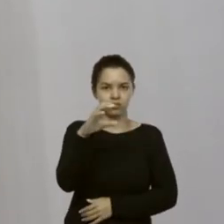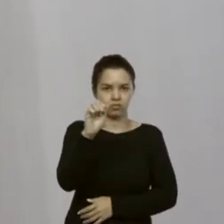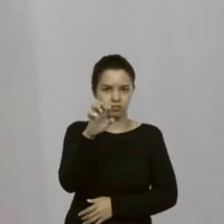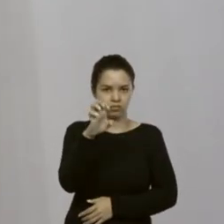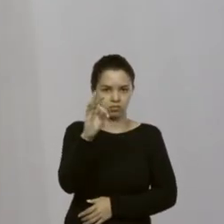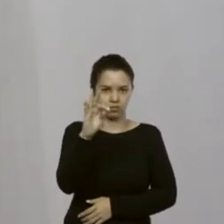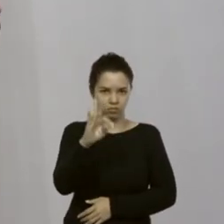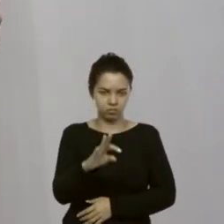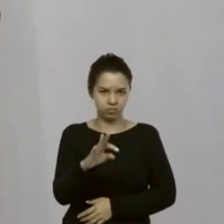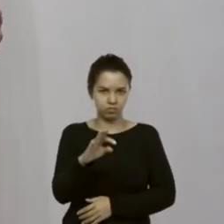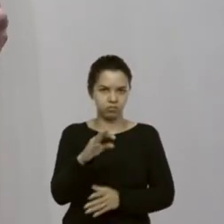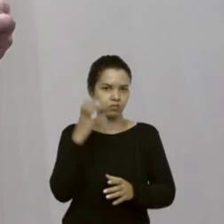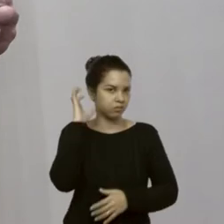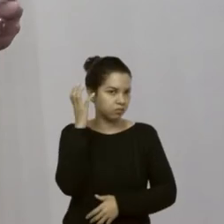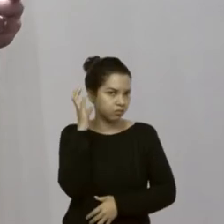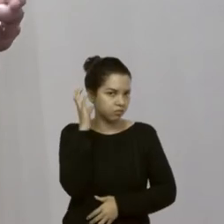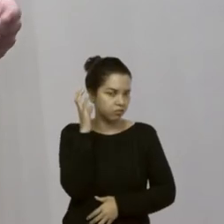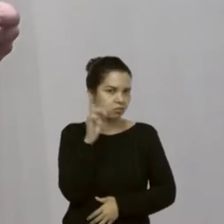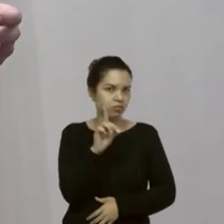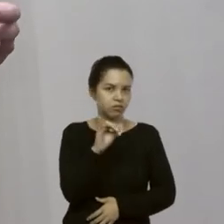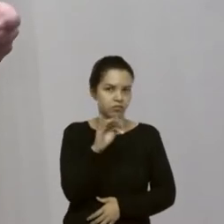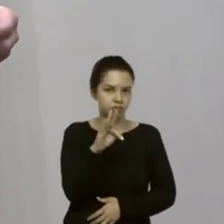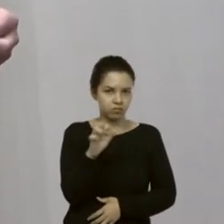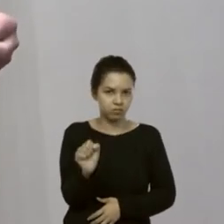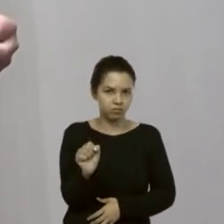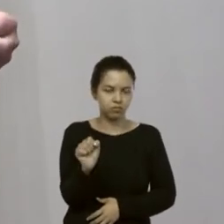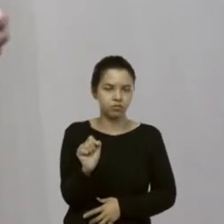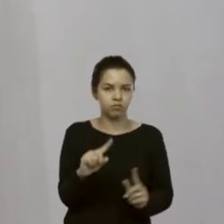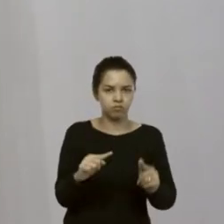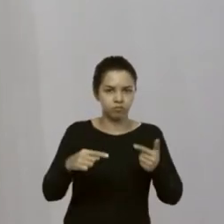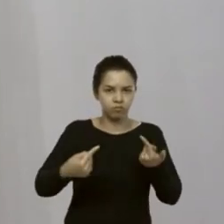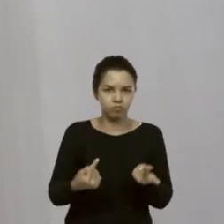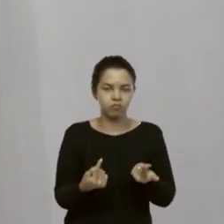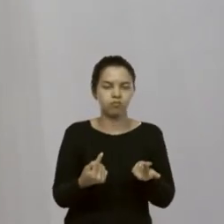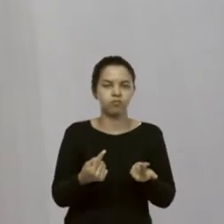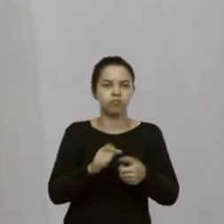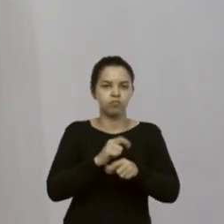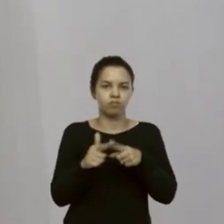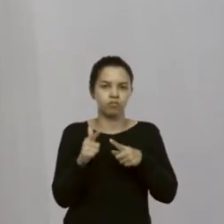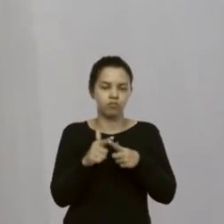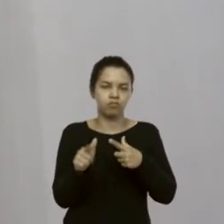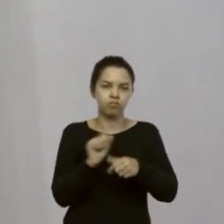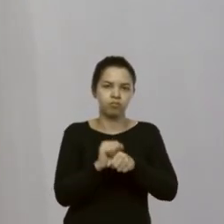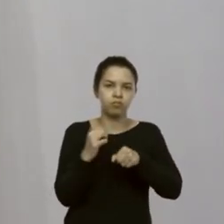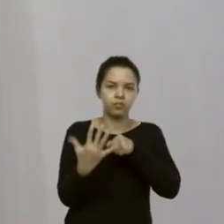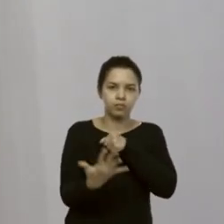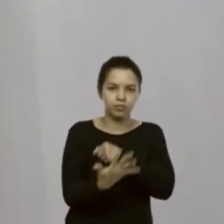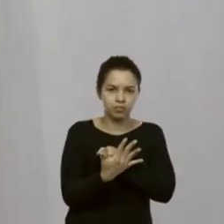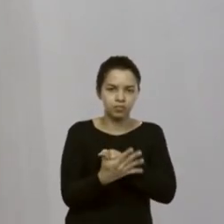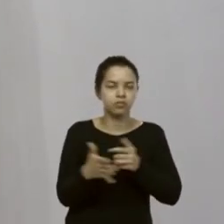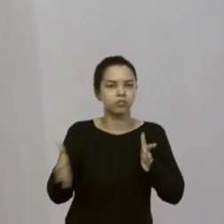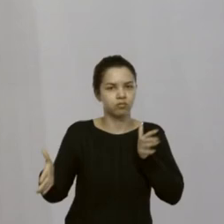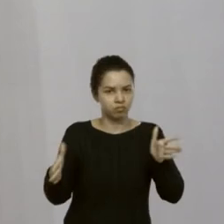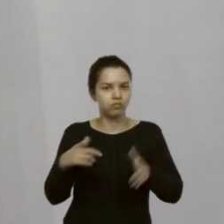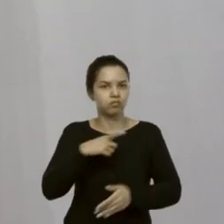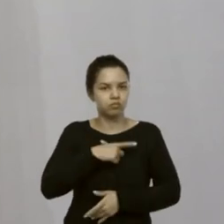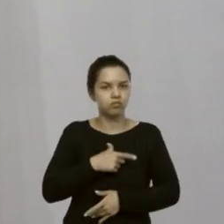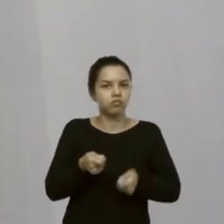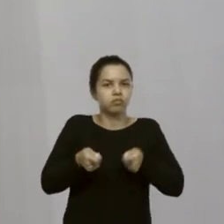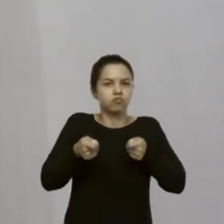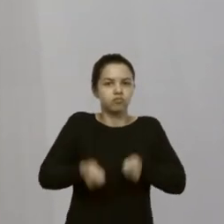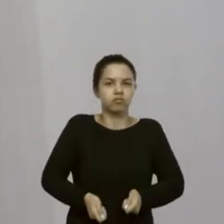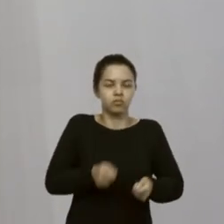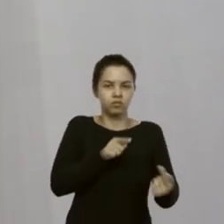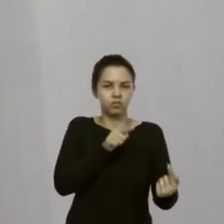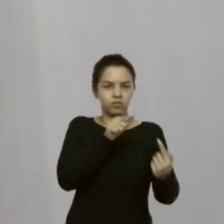a radiodifusão que soube enfrentar as incertezas de uma pandemia, mas que se manteve firme em seus objetivos. Tanto é assim que o trabalho